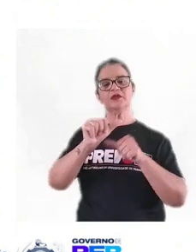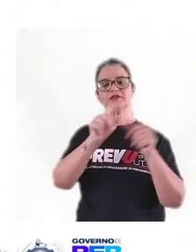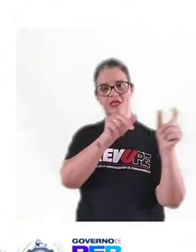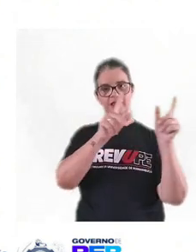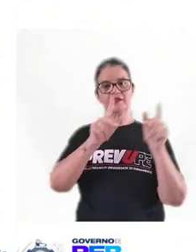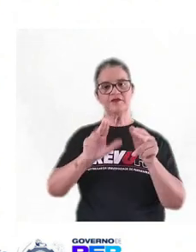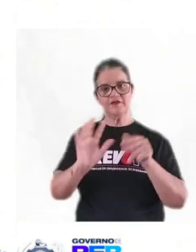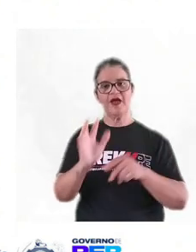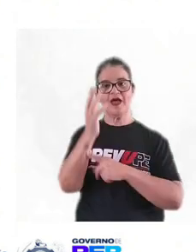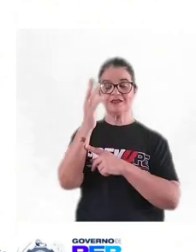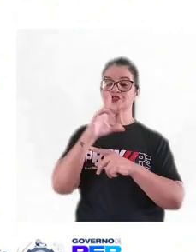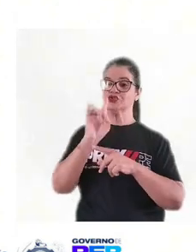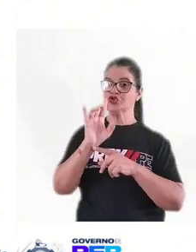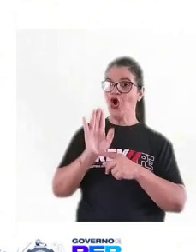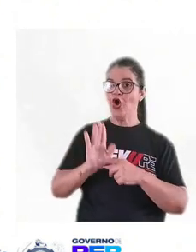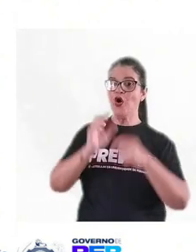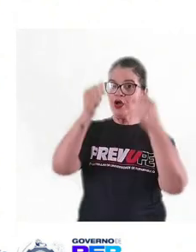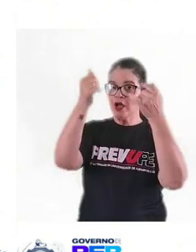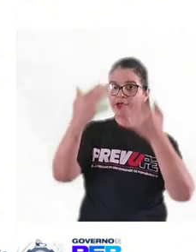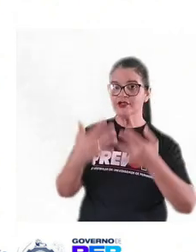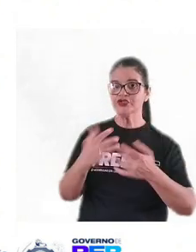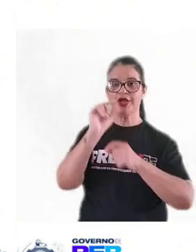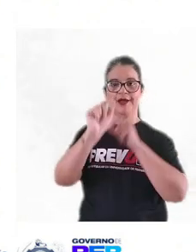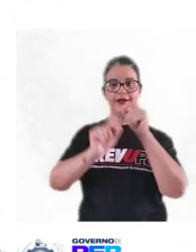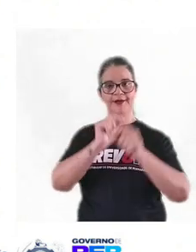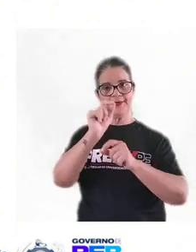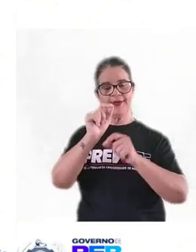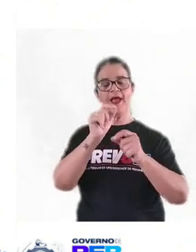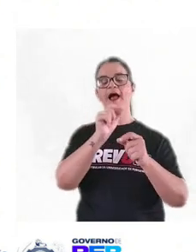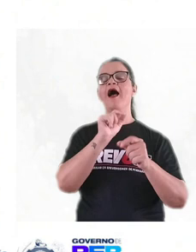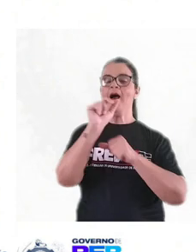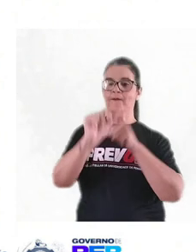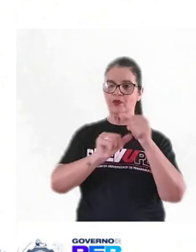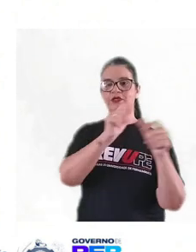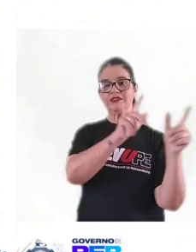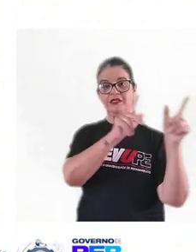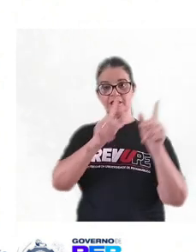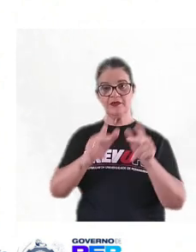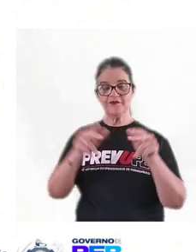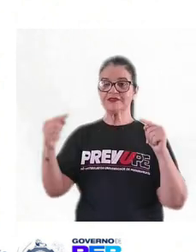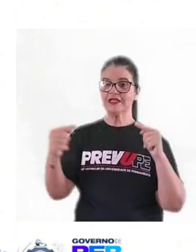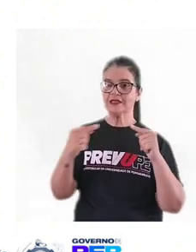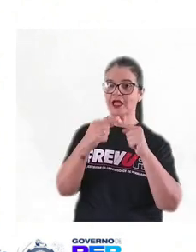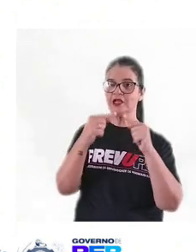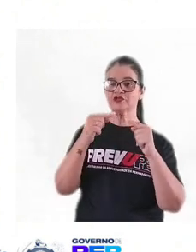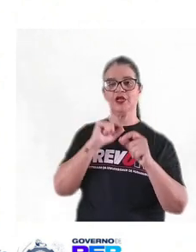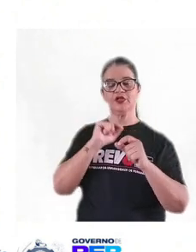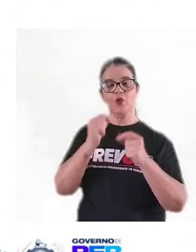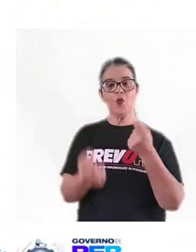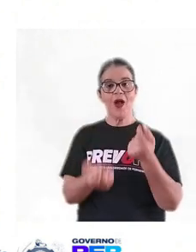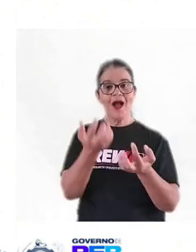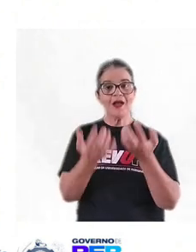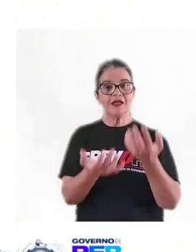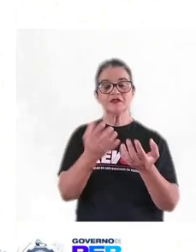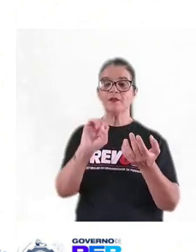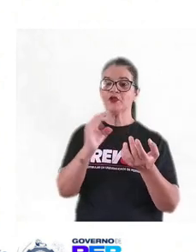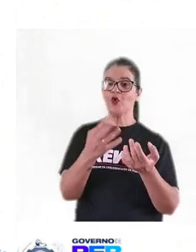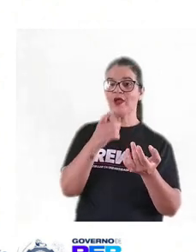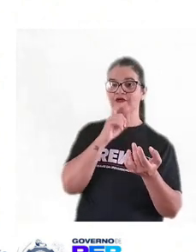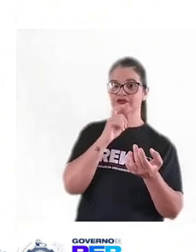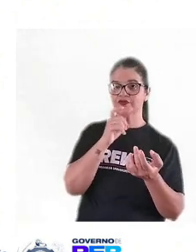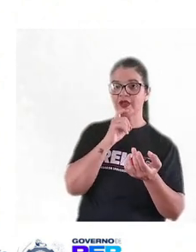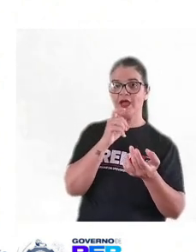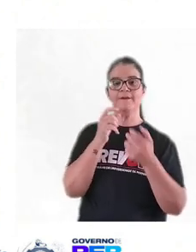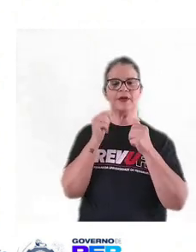só destacando que a mudança de fase ela está relacionada com o aquecimento ou o resfriamento